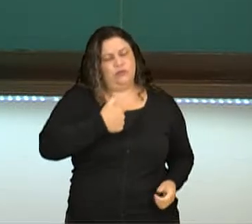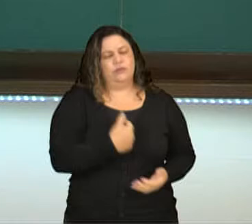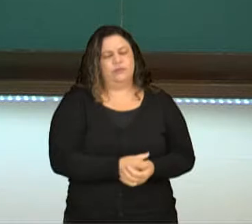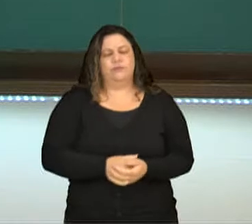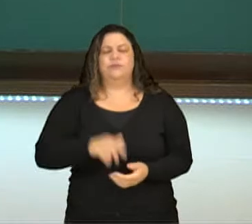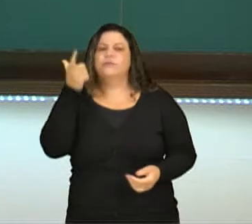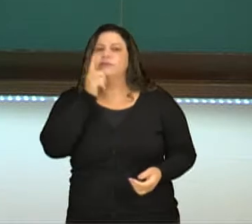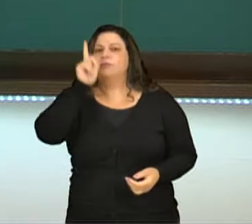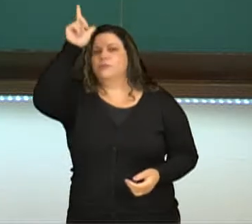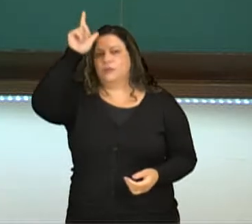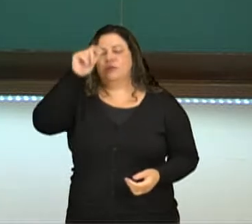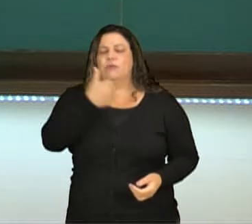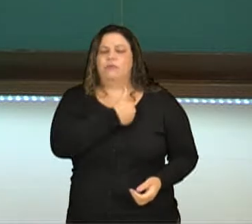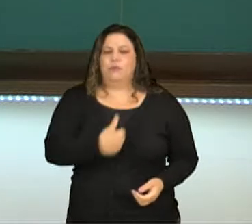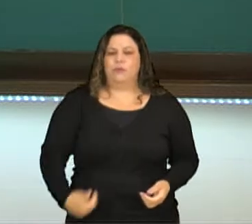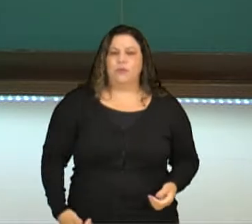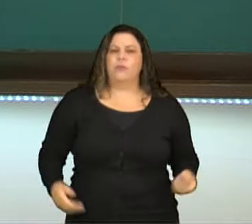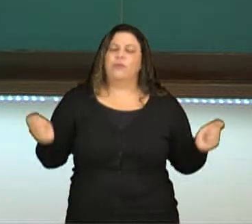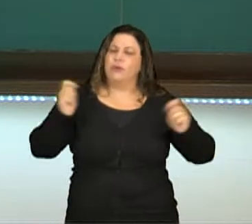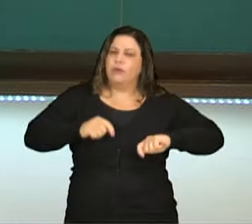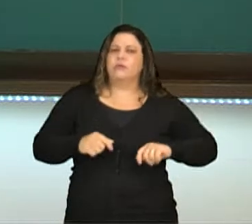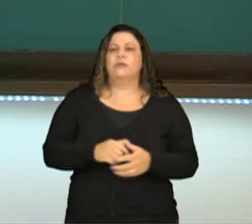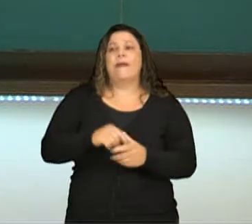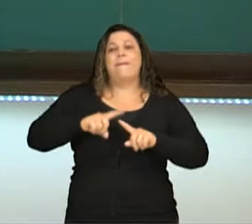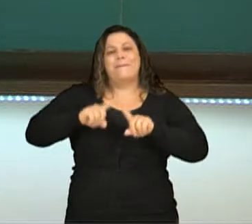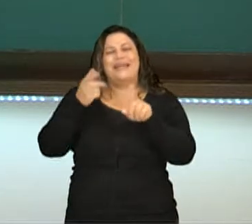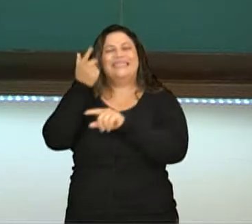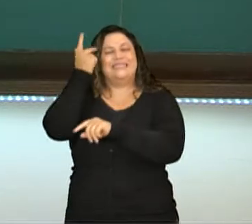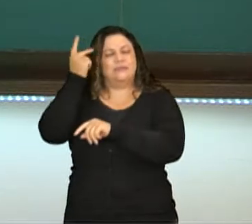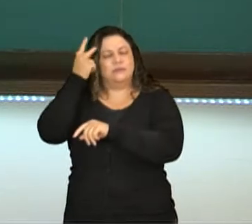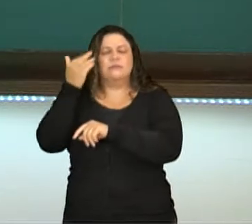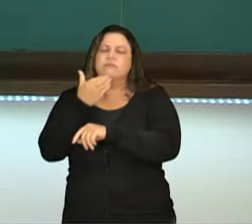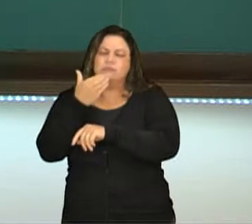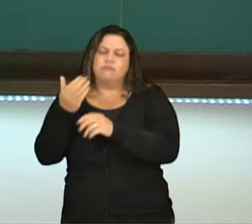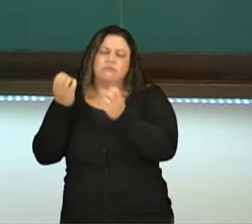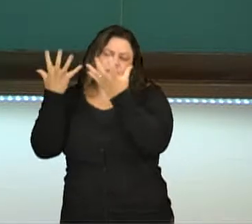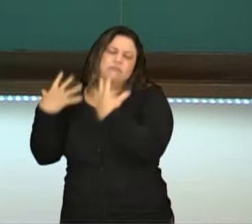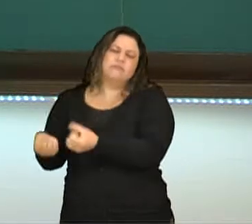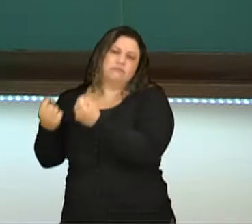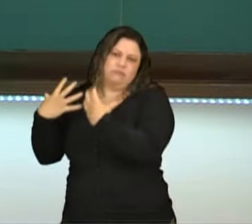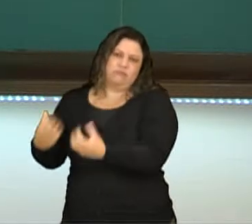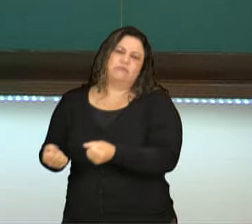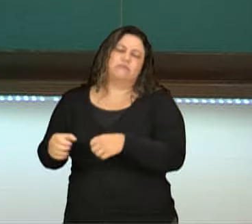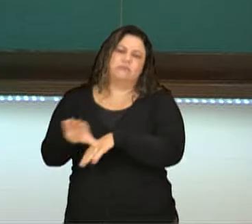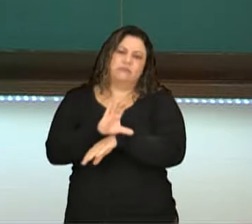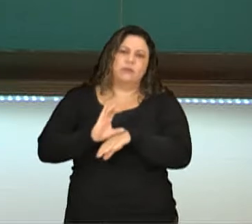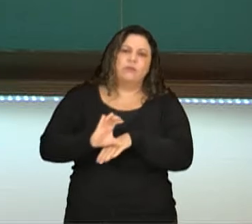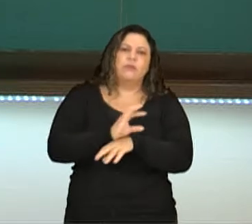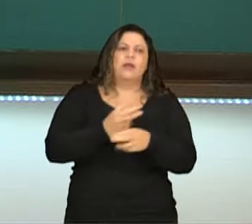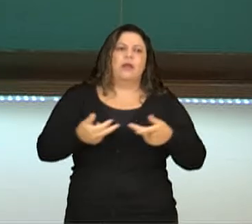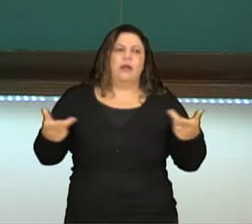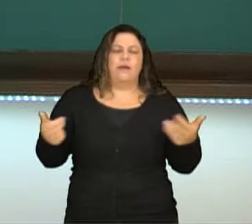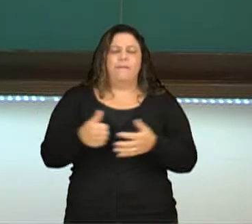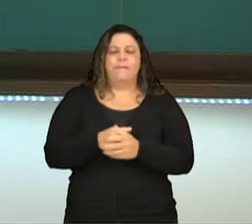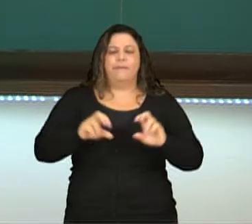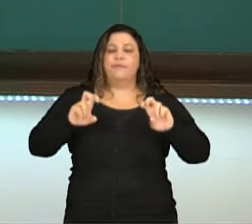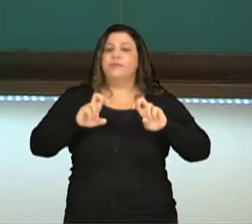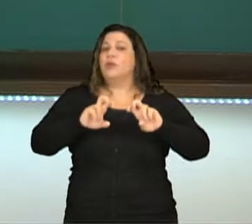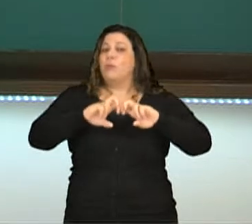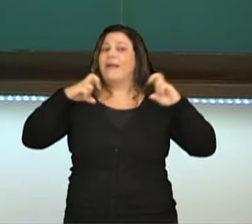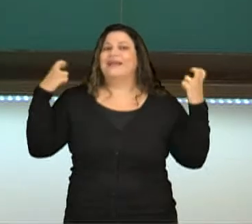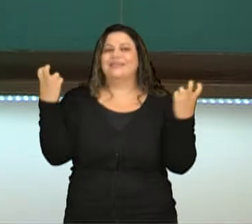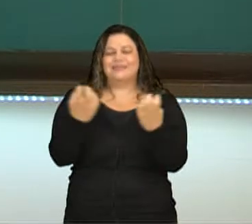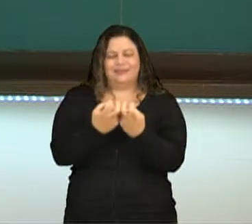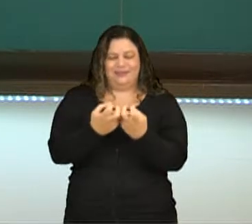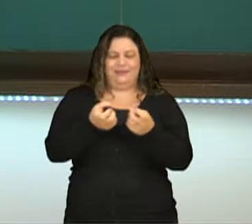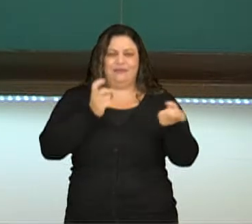vencida pelo governo federal, mas o pedido de São Paulo foi atendido. Uma constituinte, uma assembleia para criar